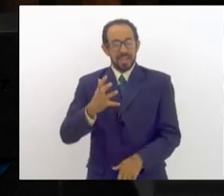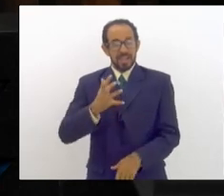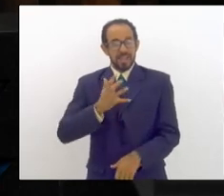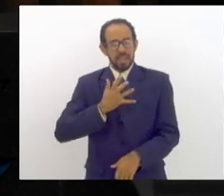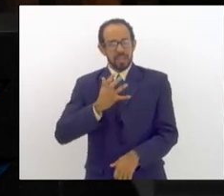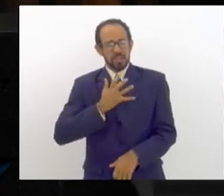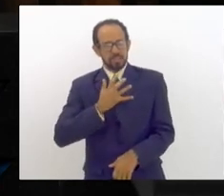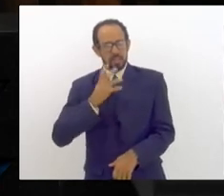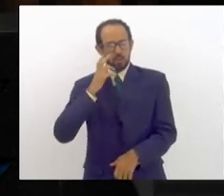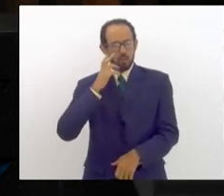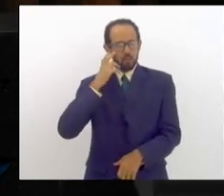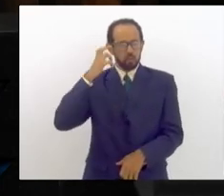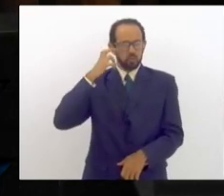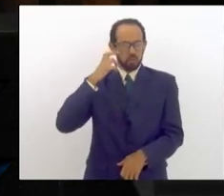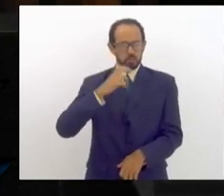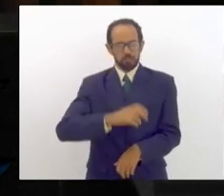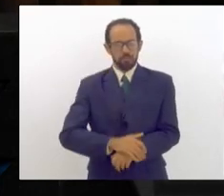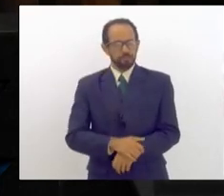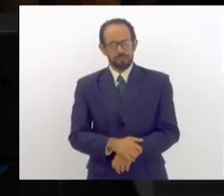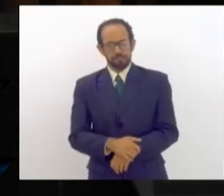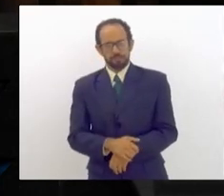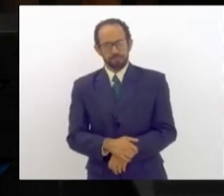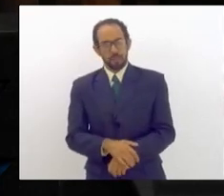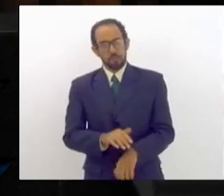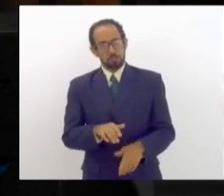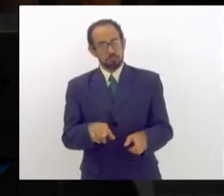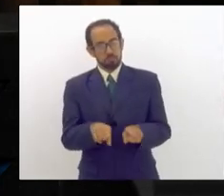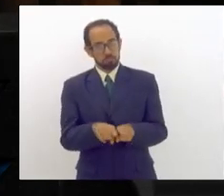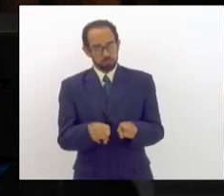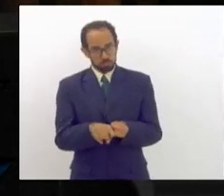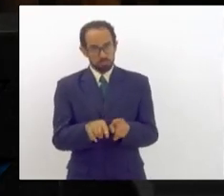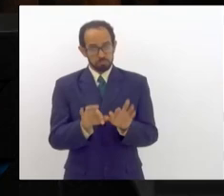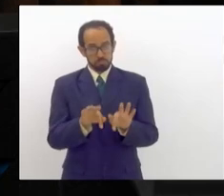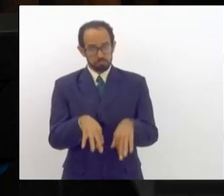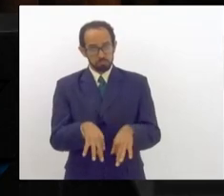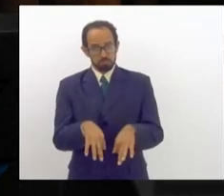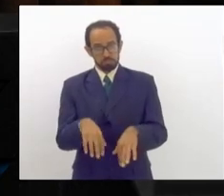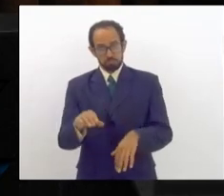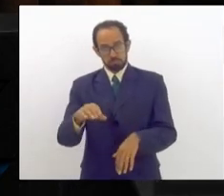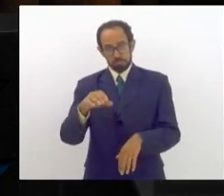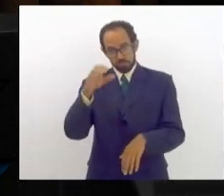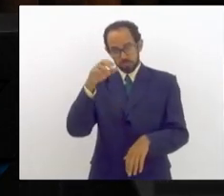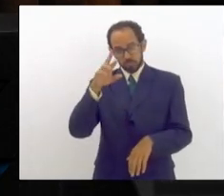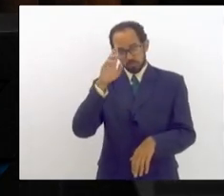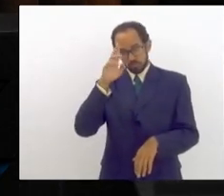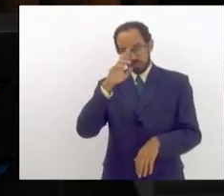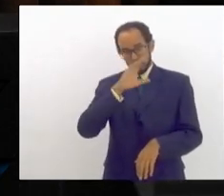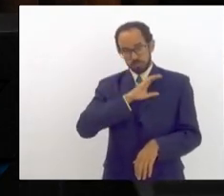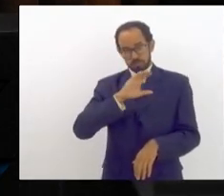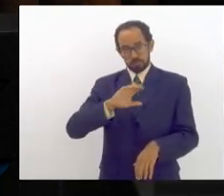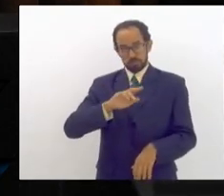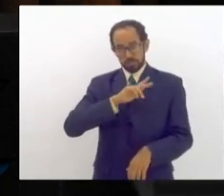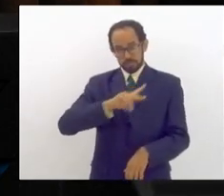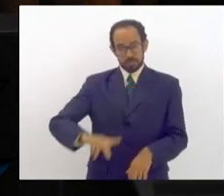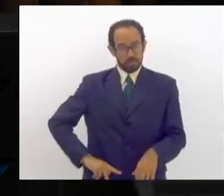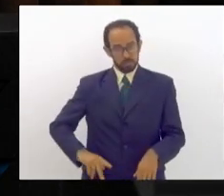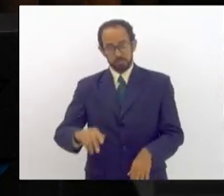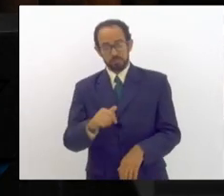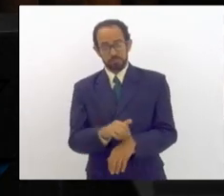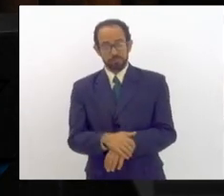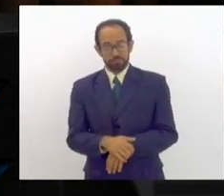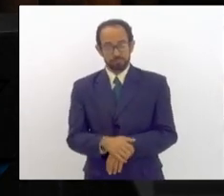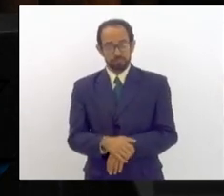Essa é a grande riqueza e finalmente senhora Presidente dentro dos 10 minutos eu